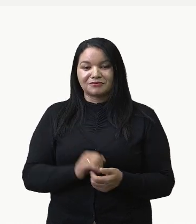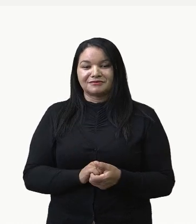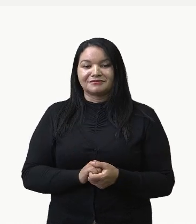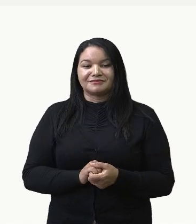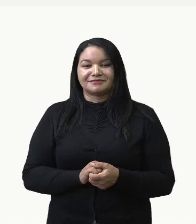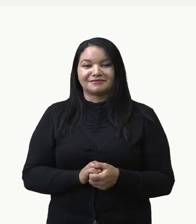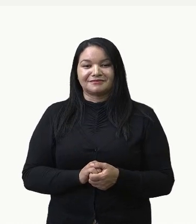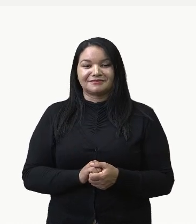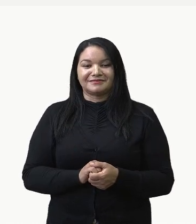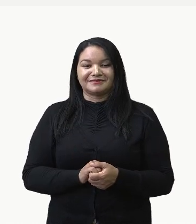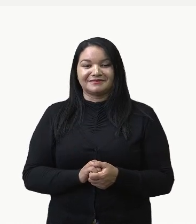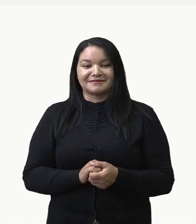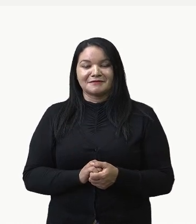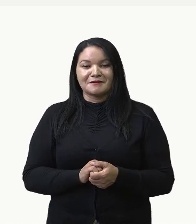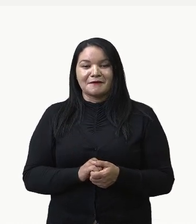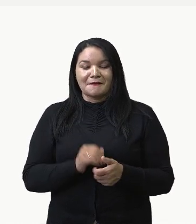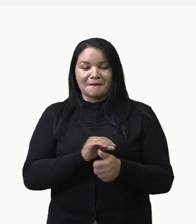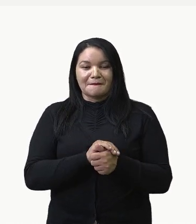vai